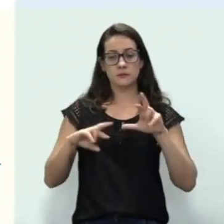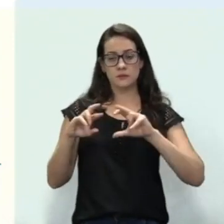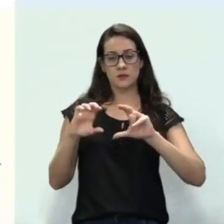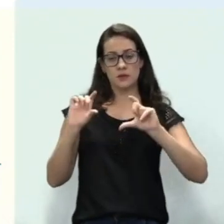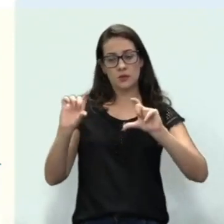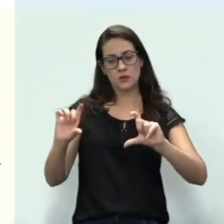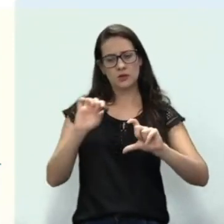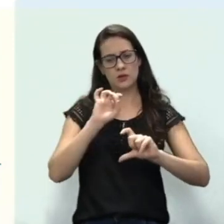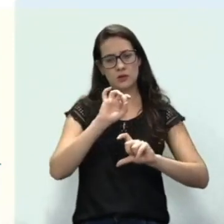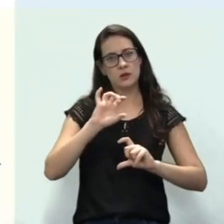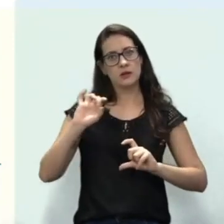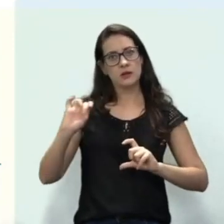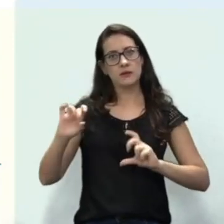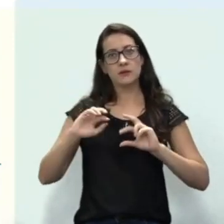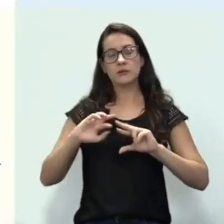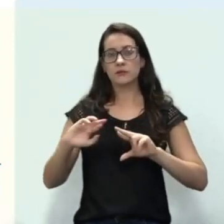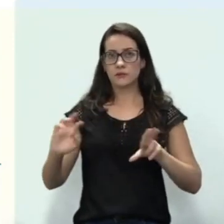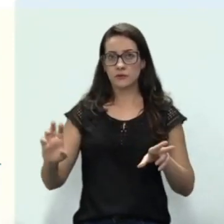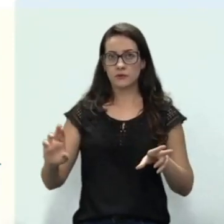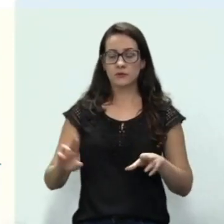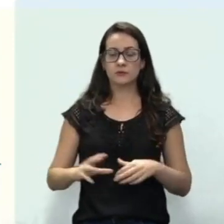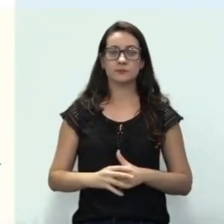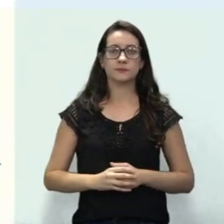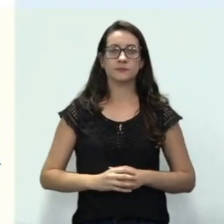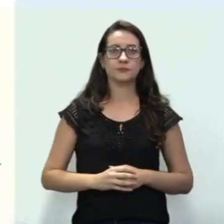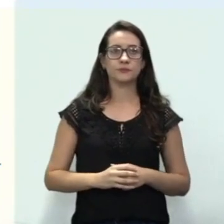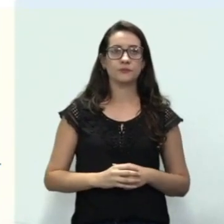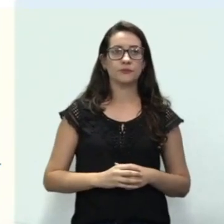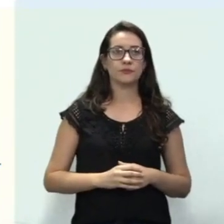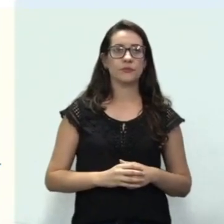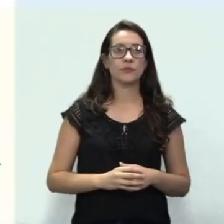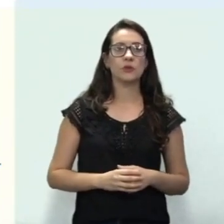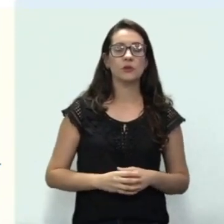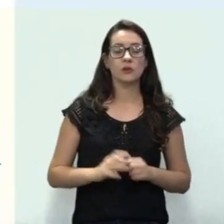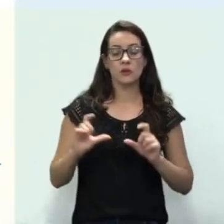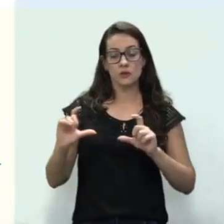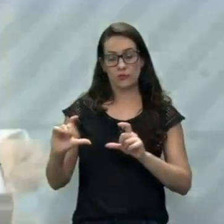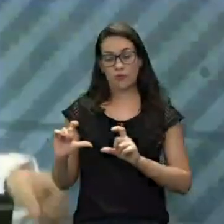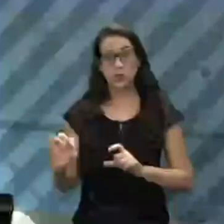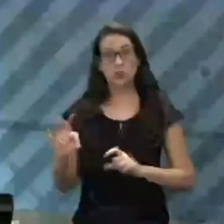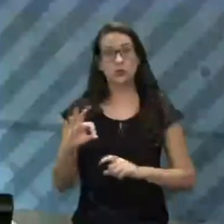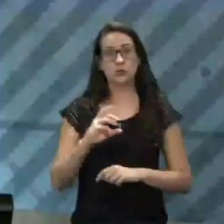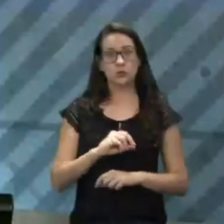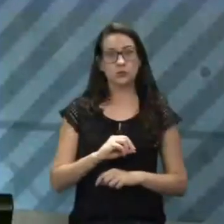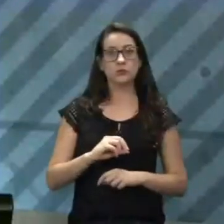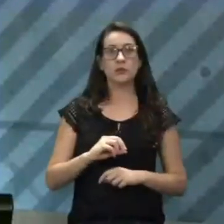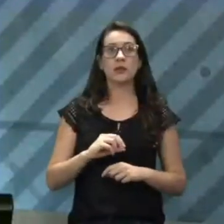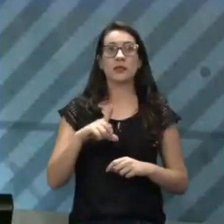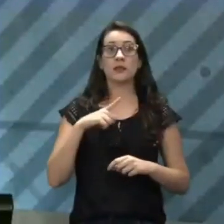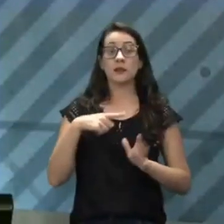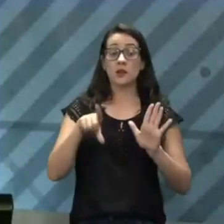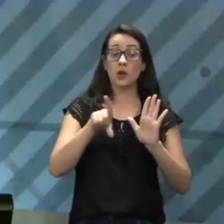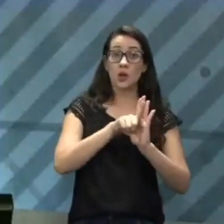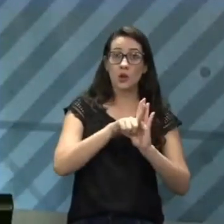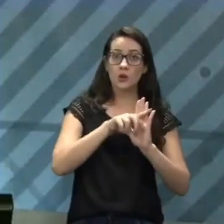cada uma das condições. Pessoal, todas essas fórmulas estão contidas na norma técnica brasileira